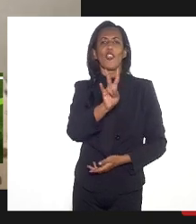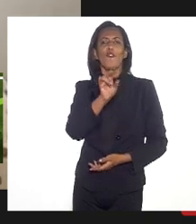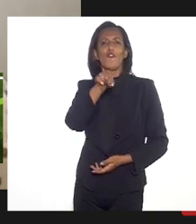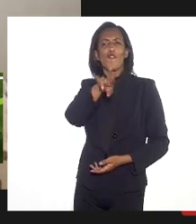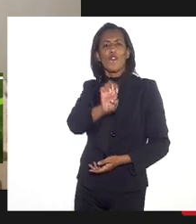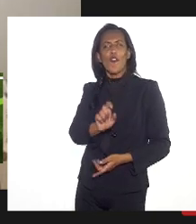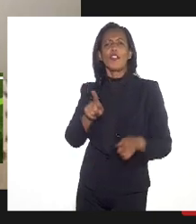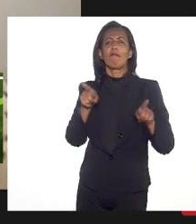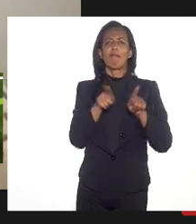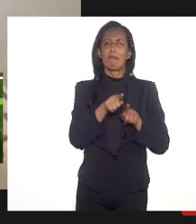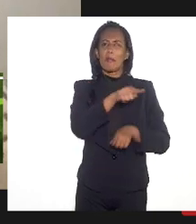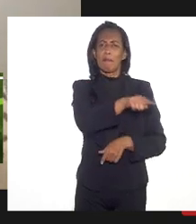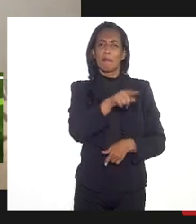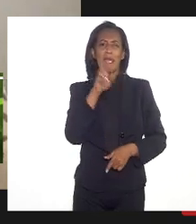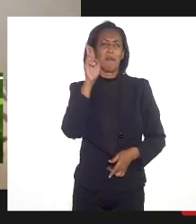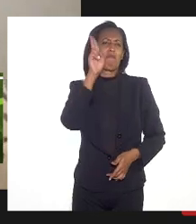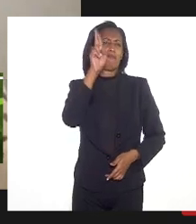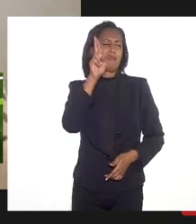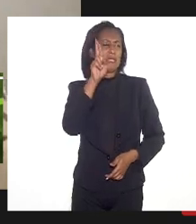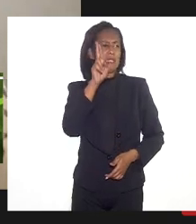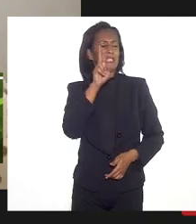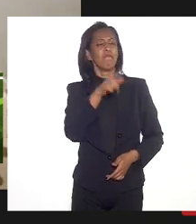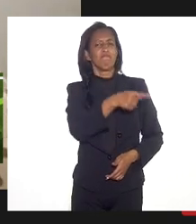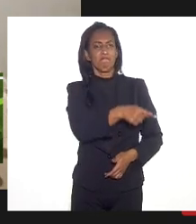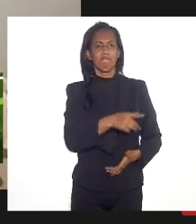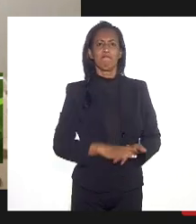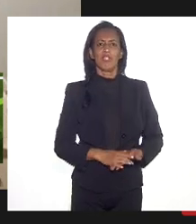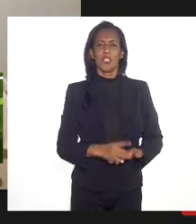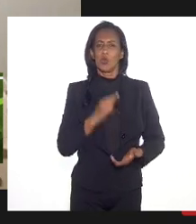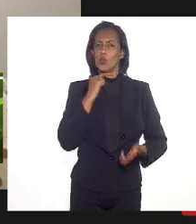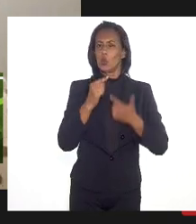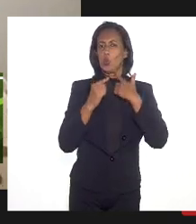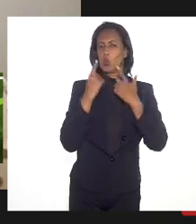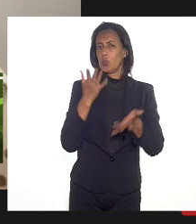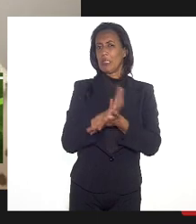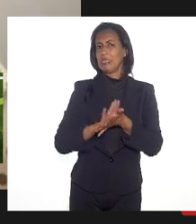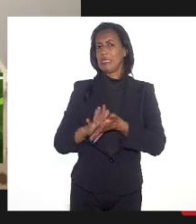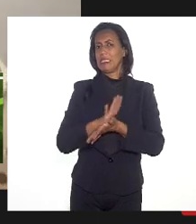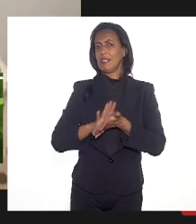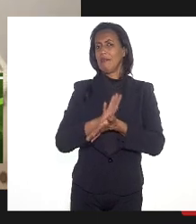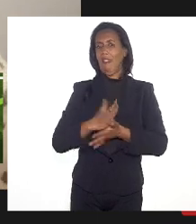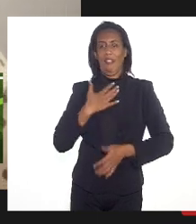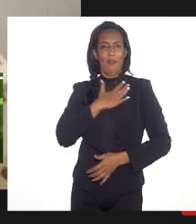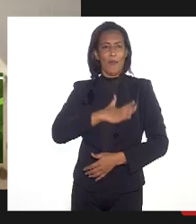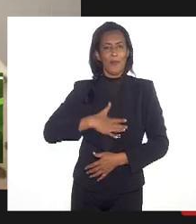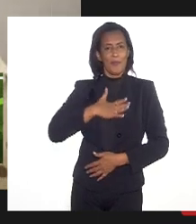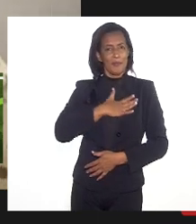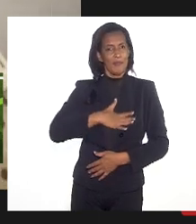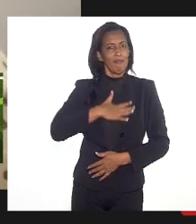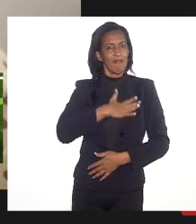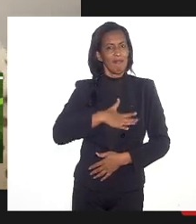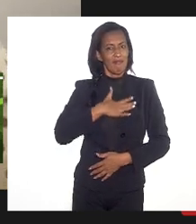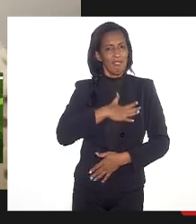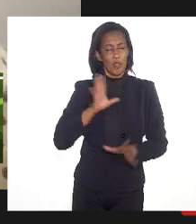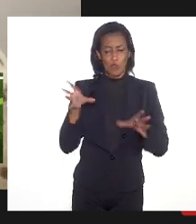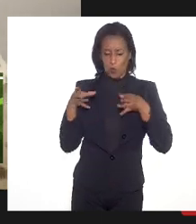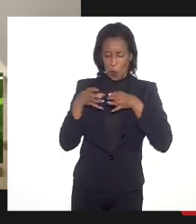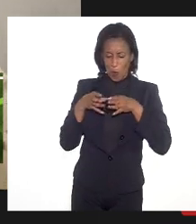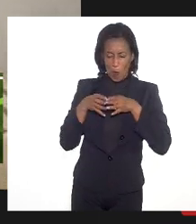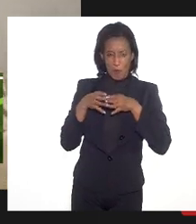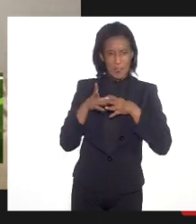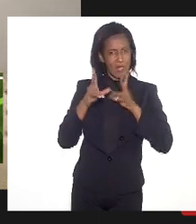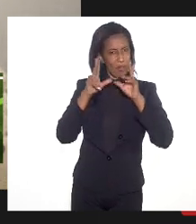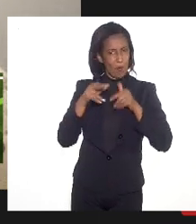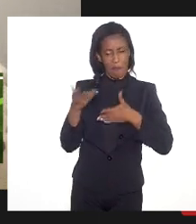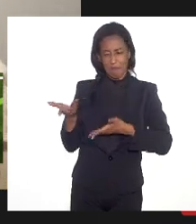uma referência gigantesca para nós. Então, sem dúvida nenhuma, é um prazer de uma comissão como a